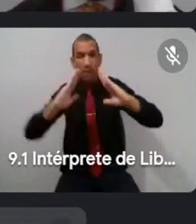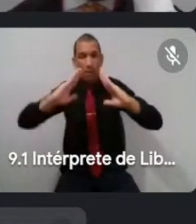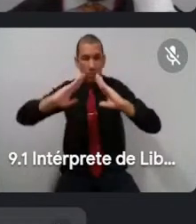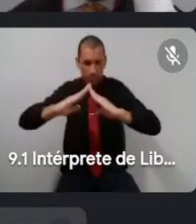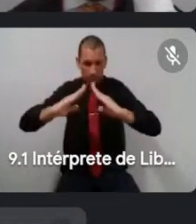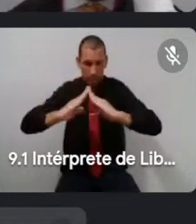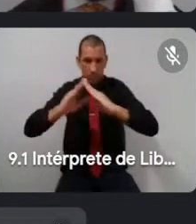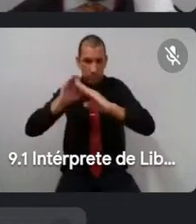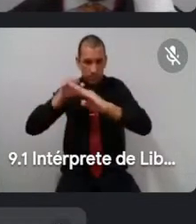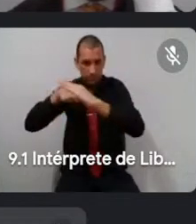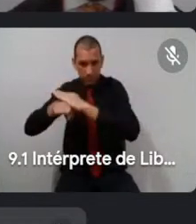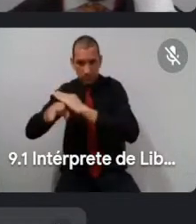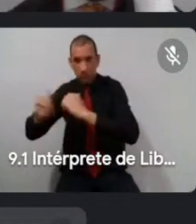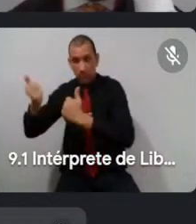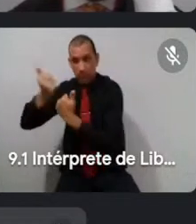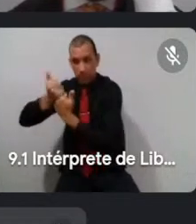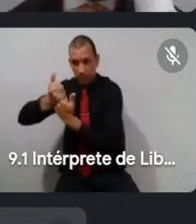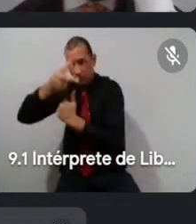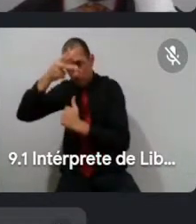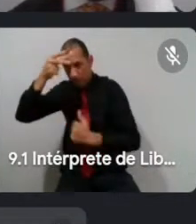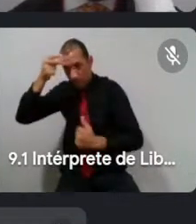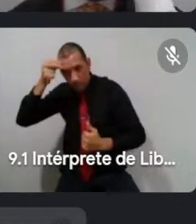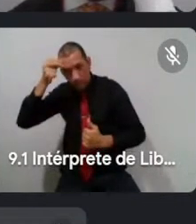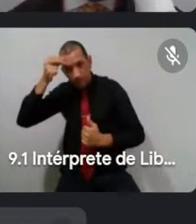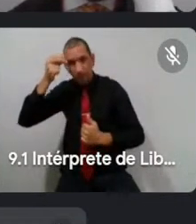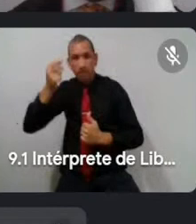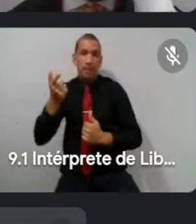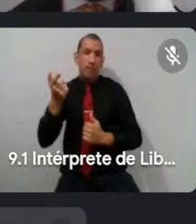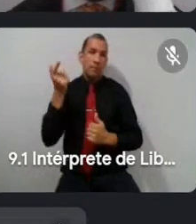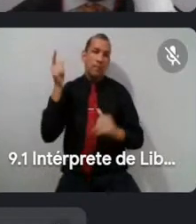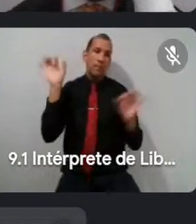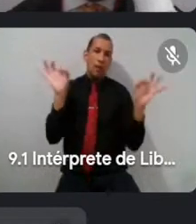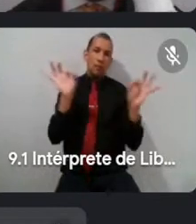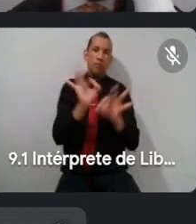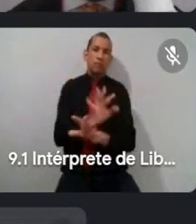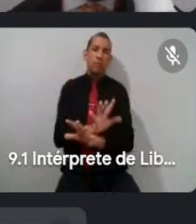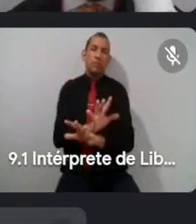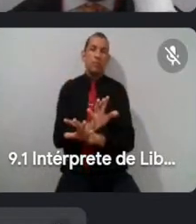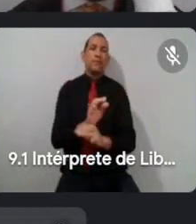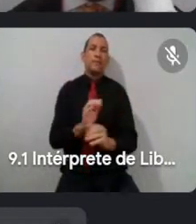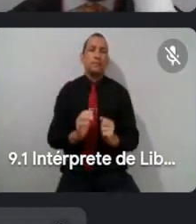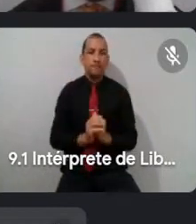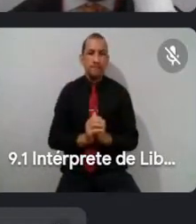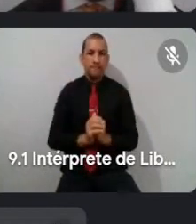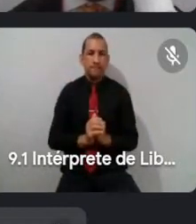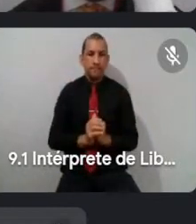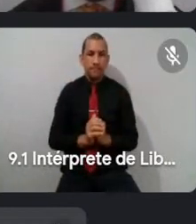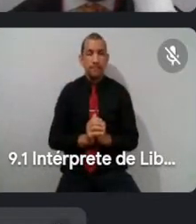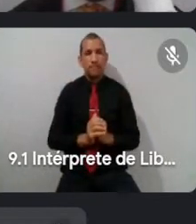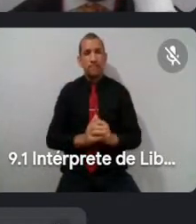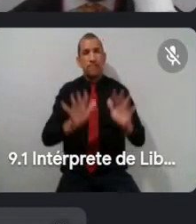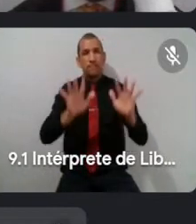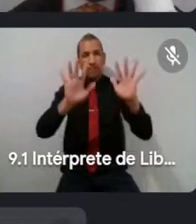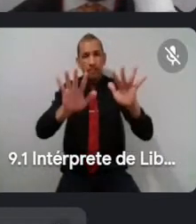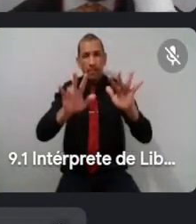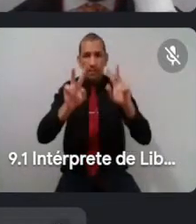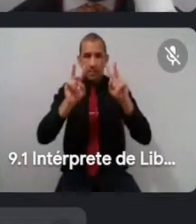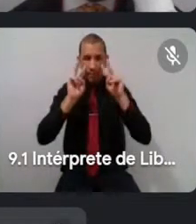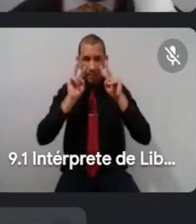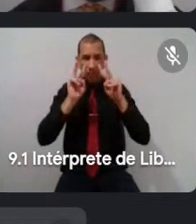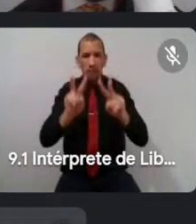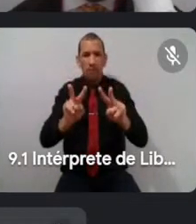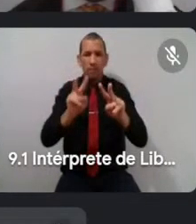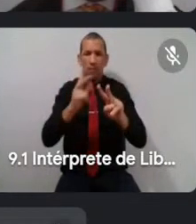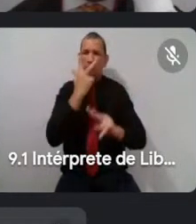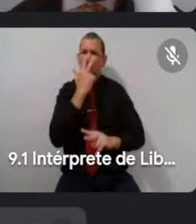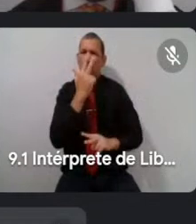do candidato a vice-prefeito E assim se consumou o ato é mais Veja ao